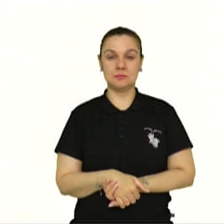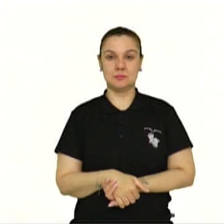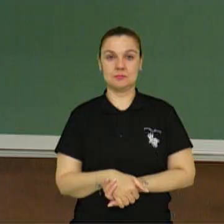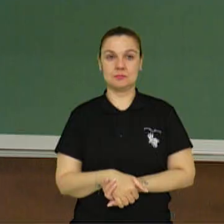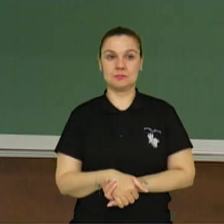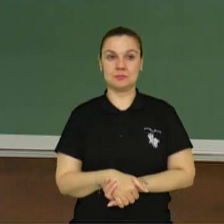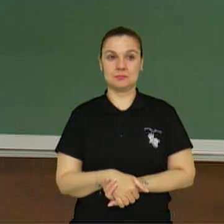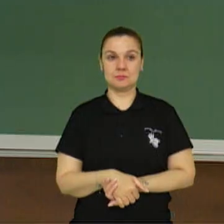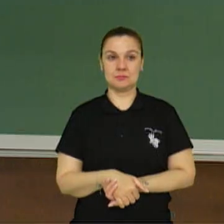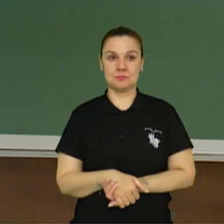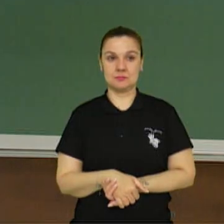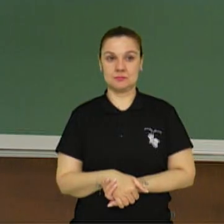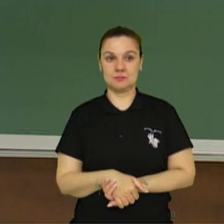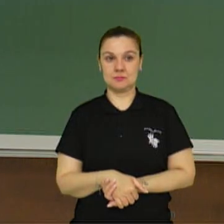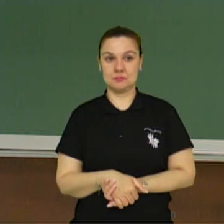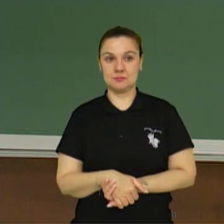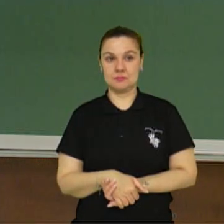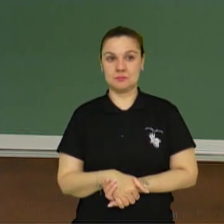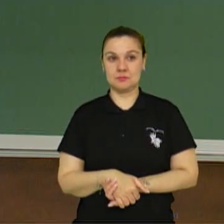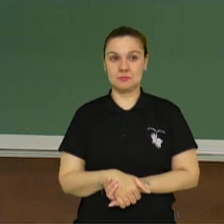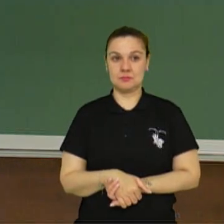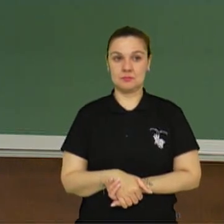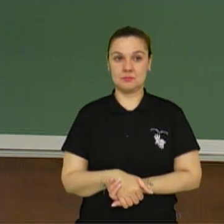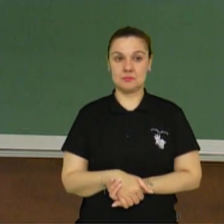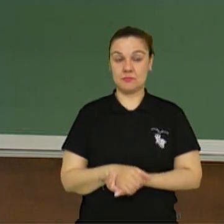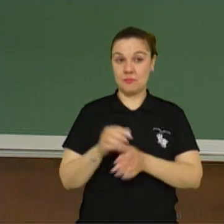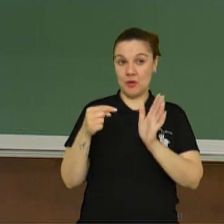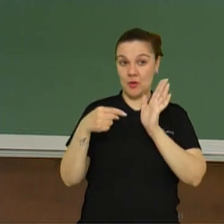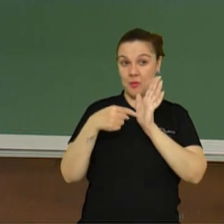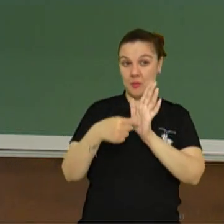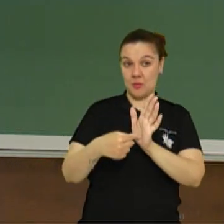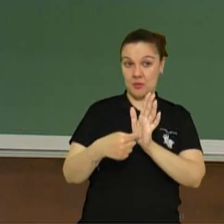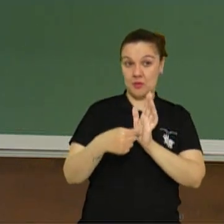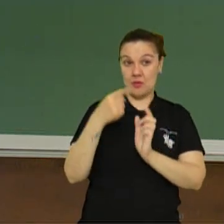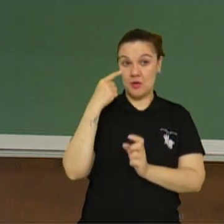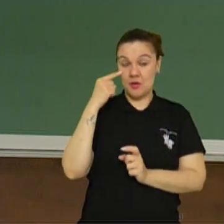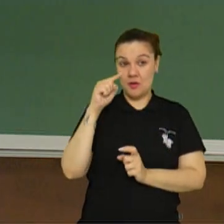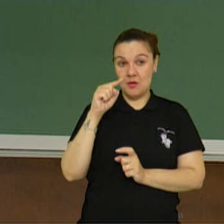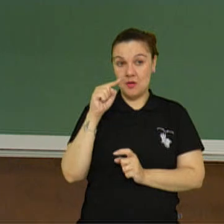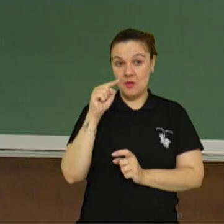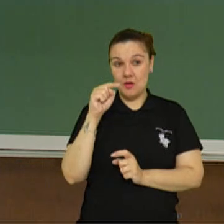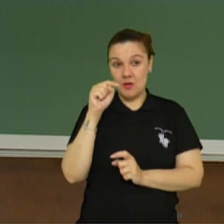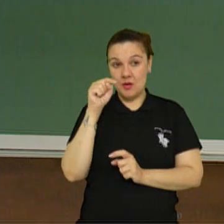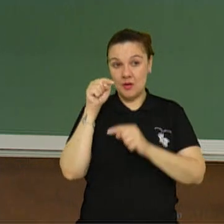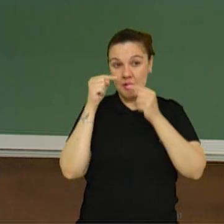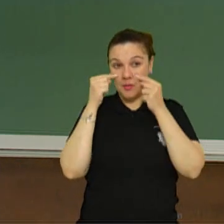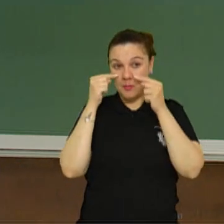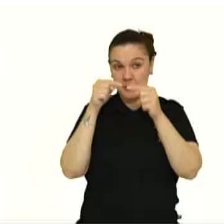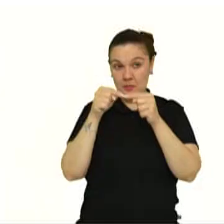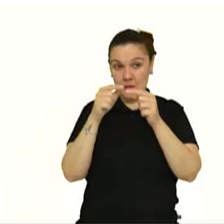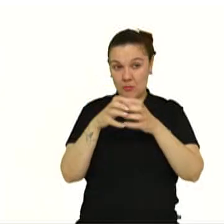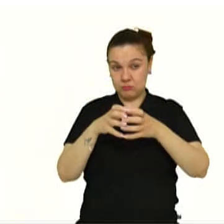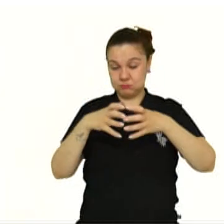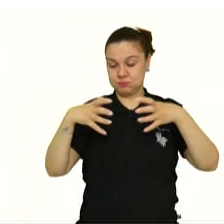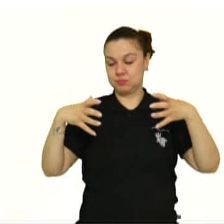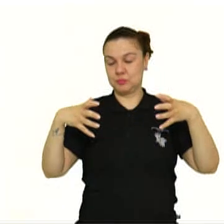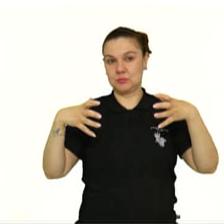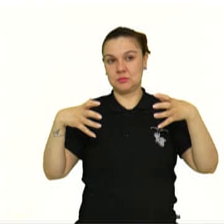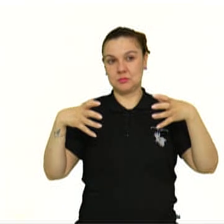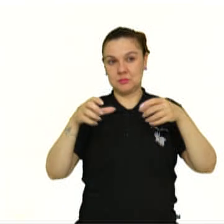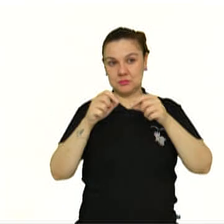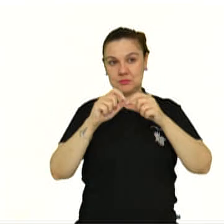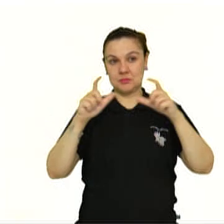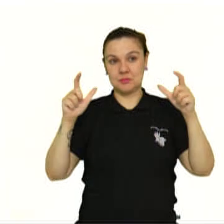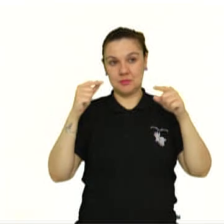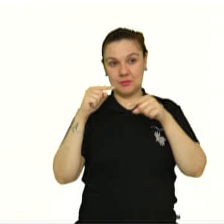aparelho. E aí ele demonstra assim, se a bola foi boa ou não. Vocês podem ver que aqui está bem... Aí ele coloca essa imagem, ele puxa um